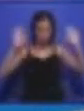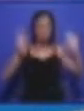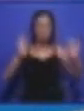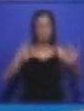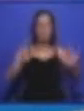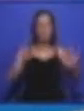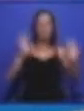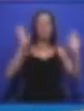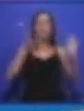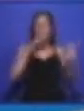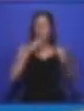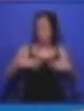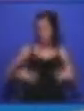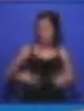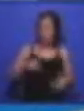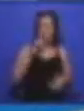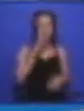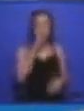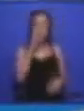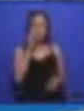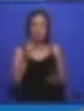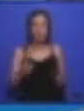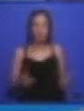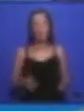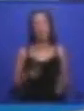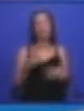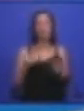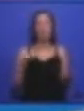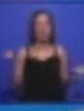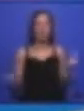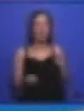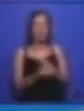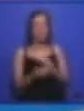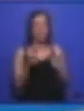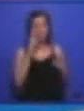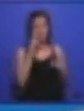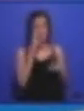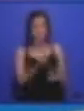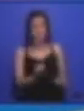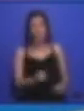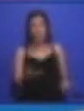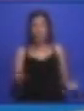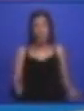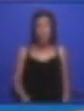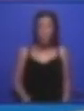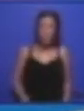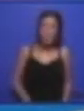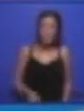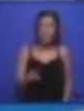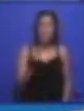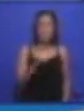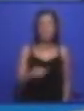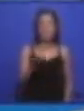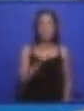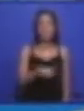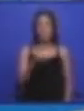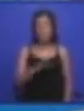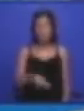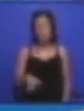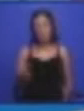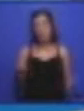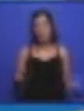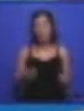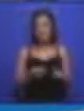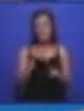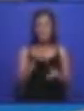mão. Então, depois viraram apalpar, depois viraram ao contrário. Não encontraram nada. Eu posso imaginar. Pior. Ou seja, são situações, e uma vez